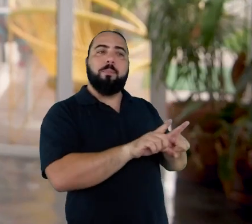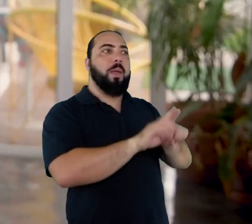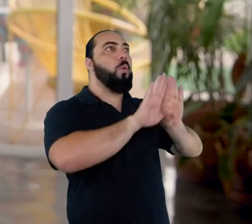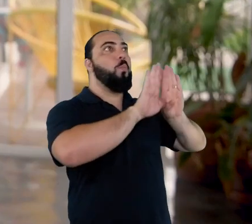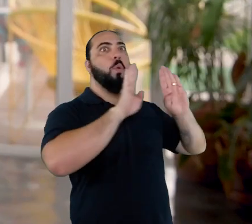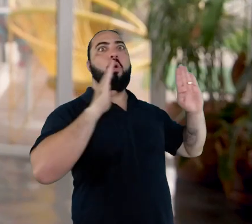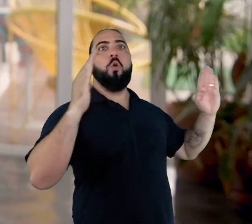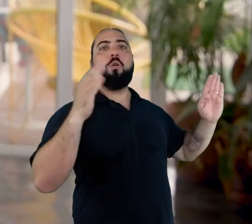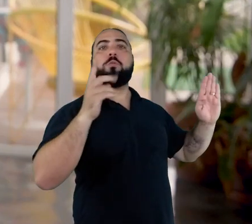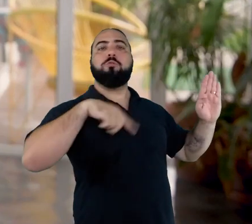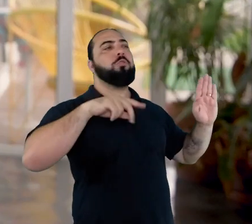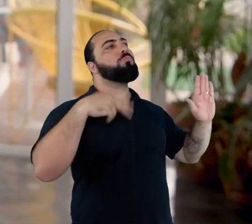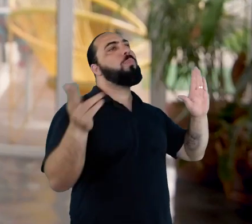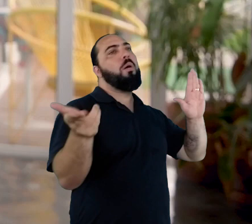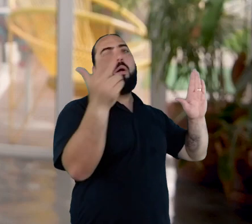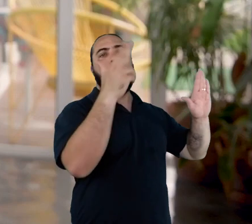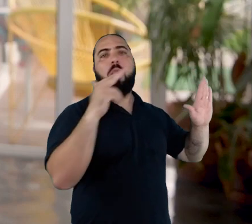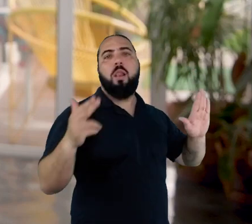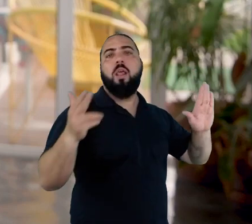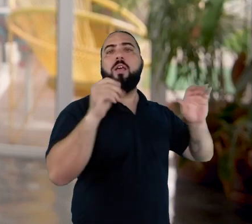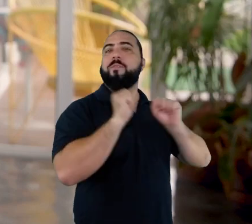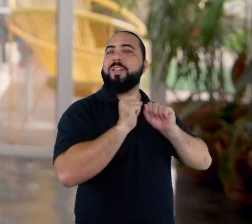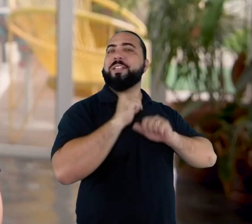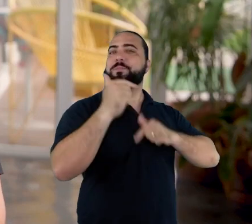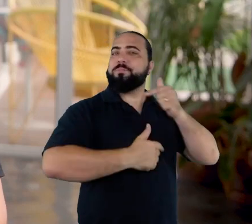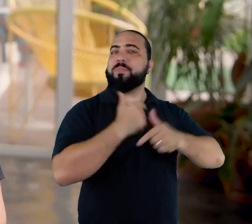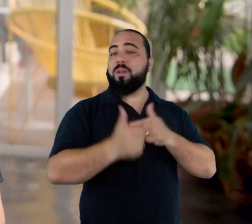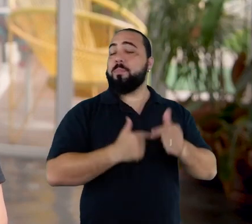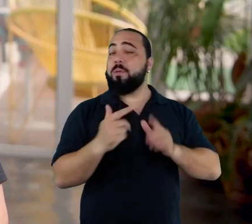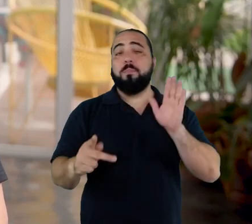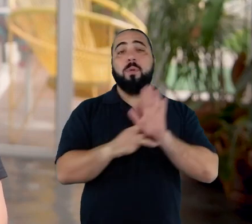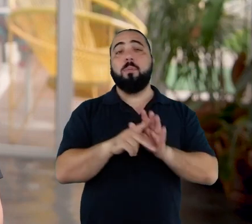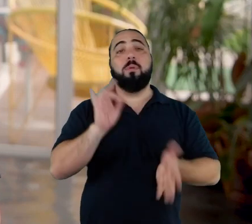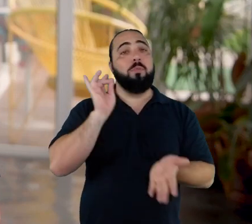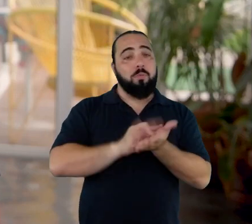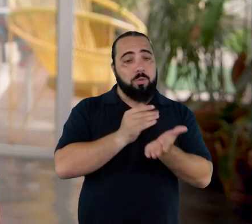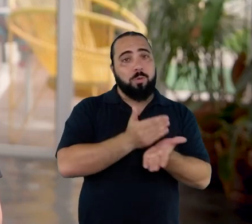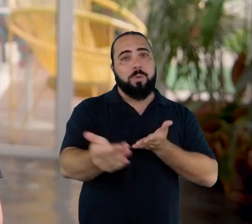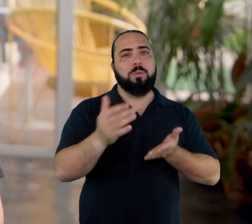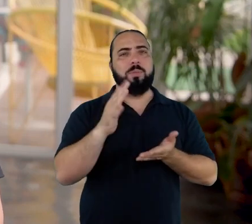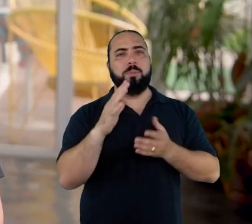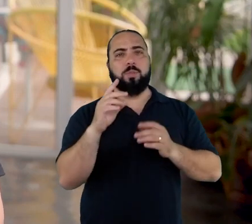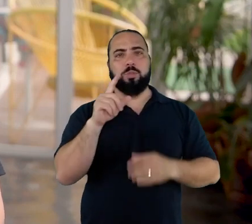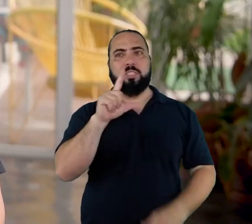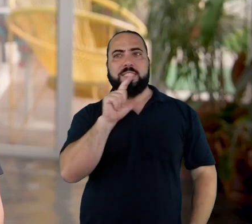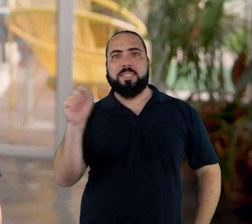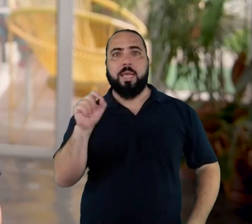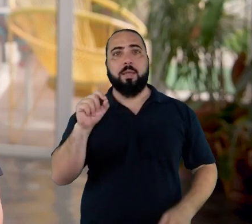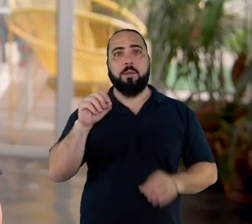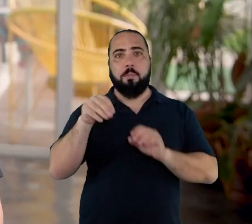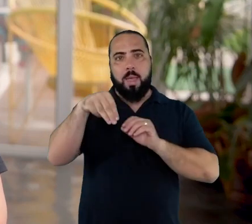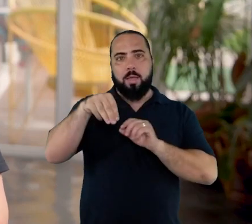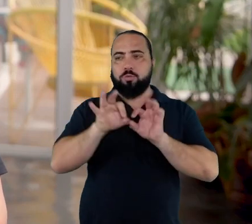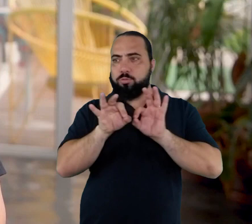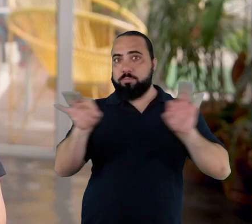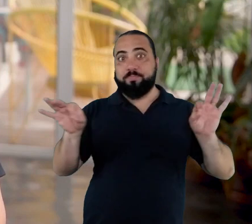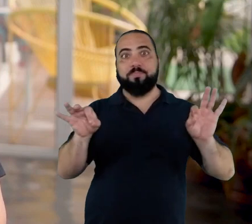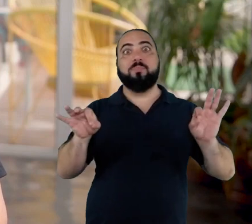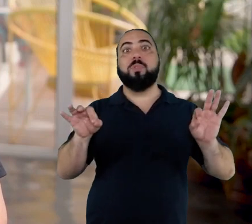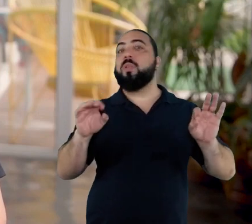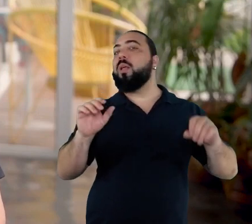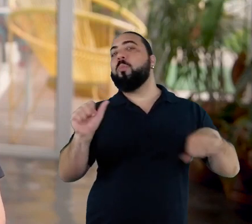empenas e muros para que a gente pudesse fazer um trabalho que originalmente ele ia ter 100 metros e ele passou a ter